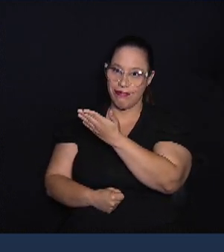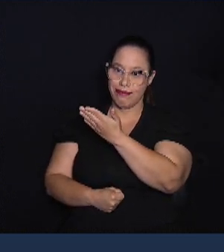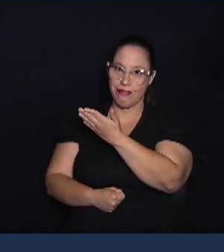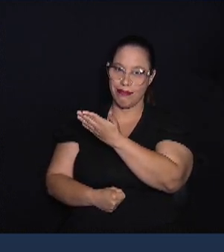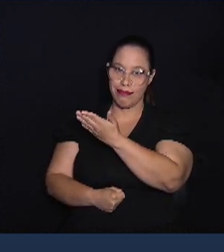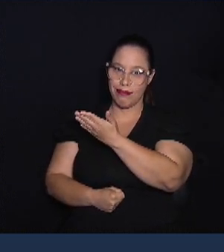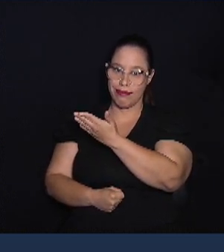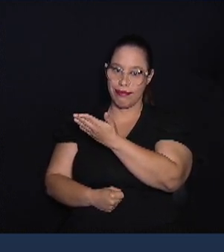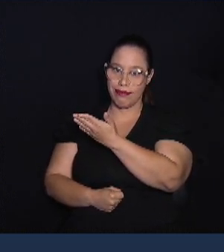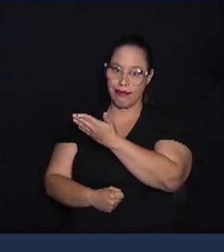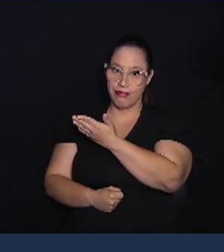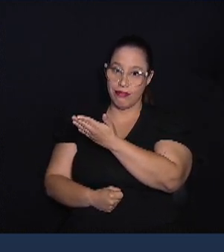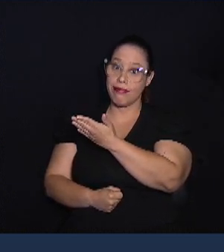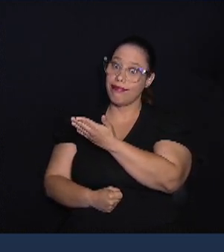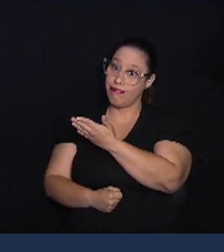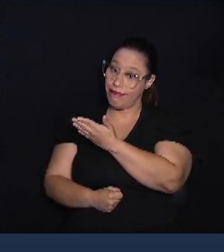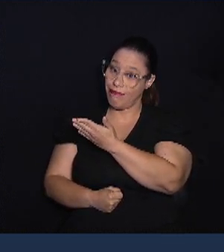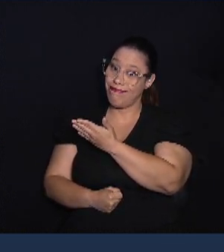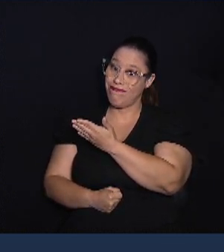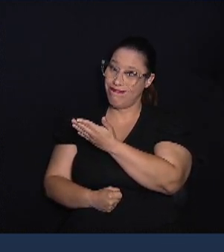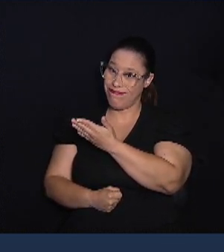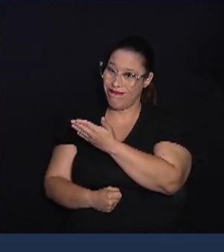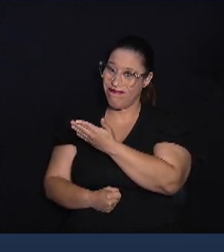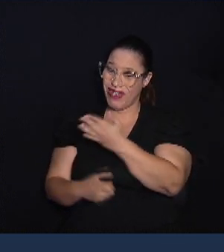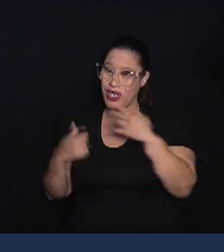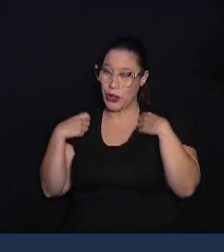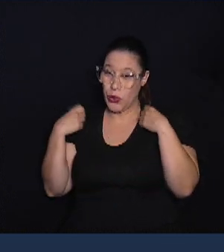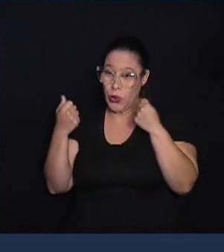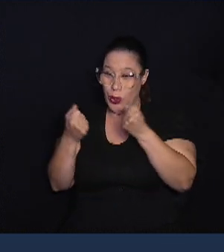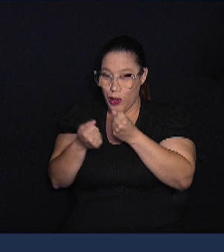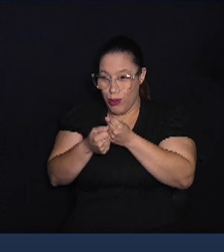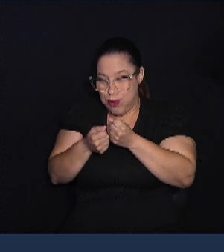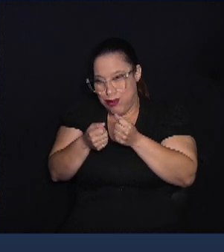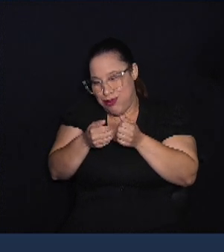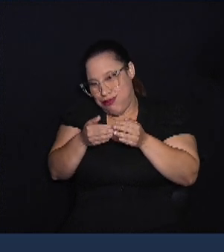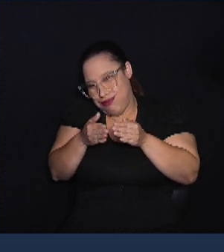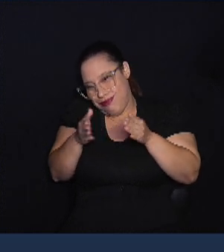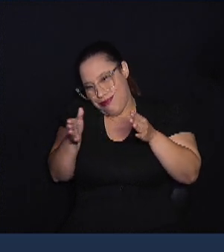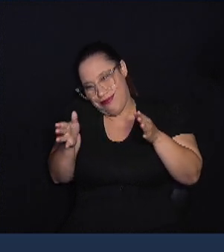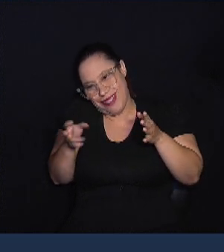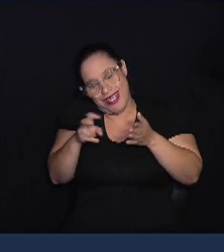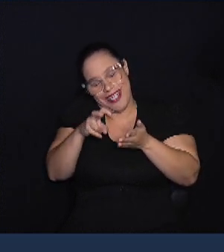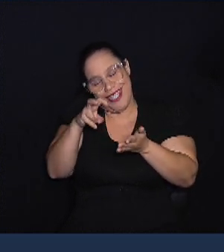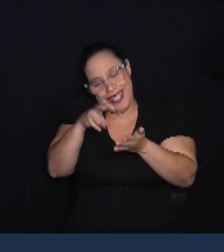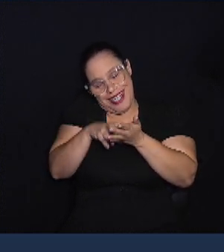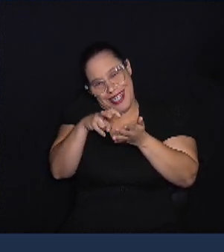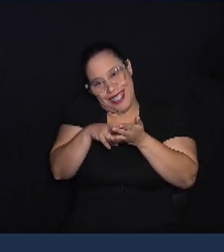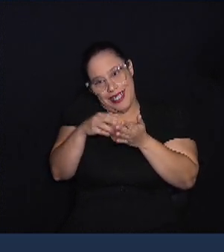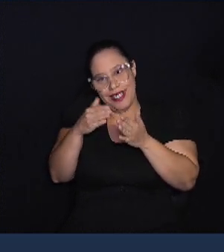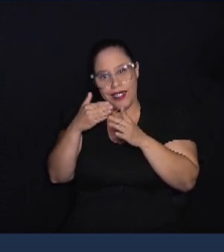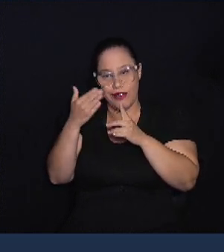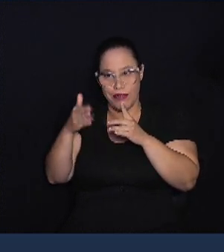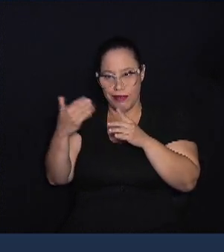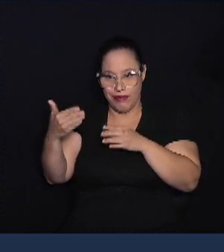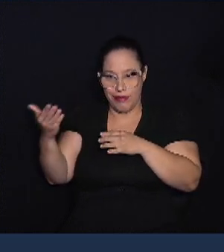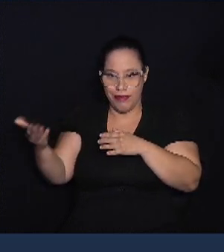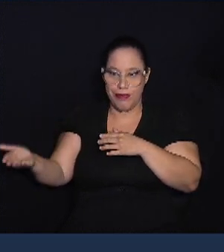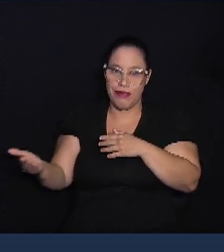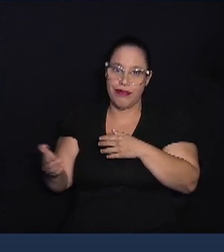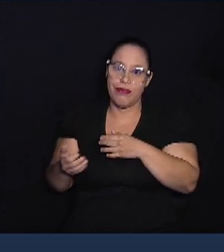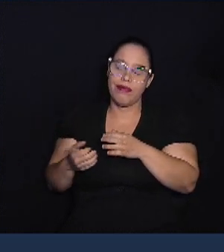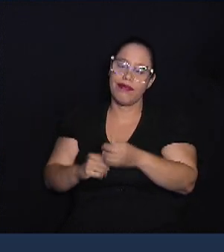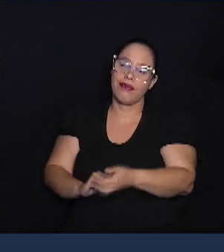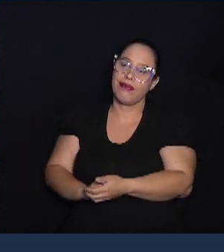então já é uma mínima que você vai ter que tirar aquele agasalho do armário logo cedo, só que ao longo do dia a temperatura